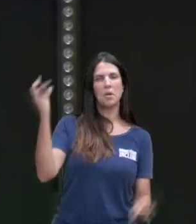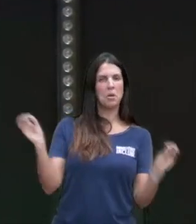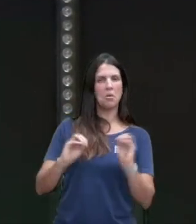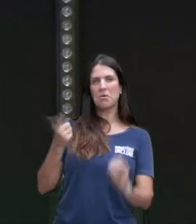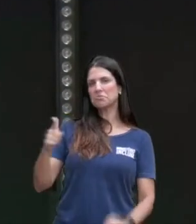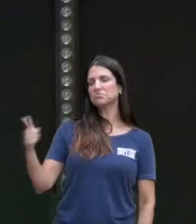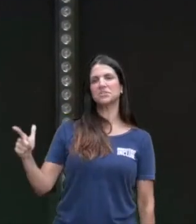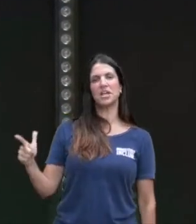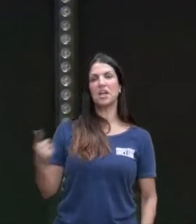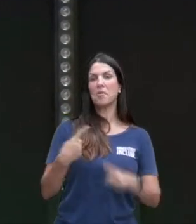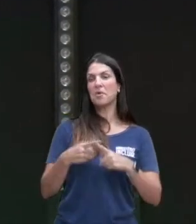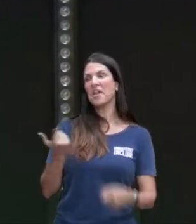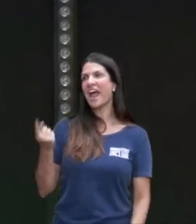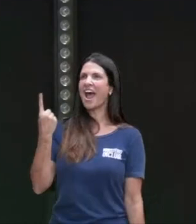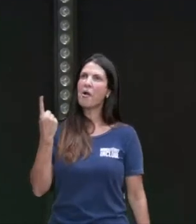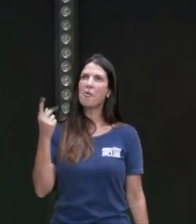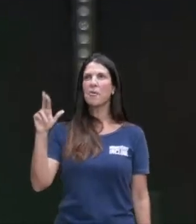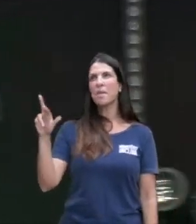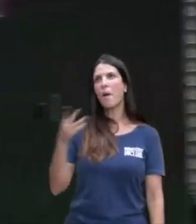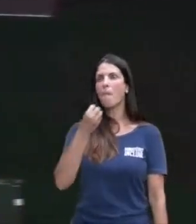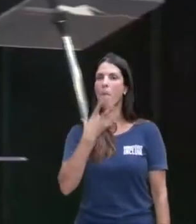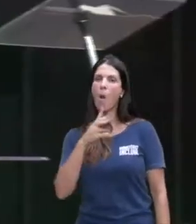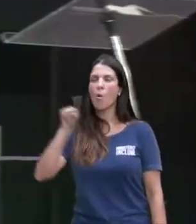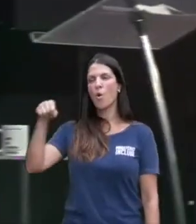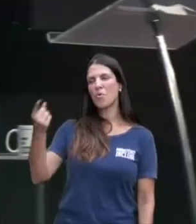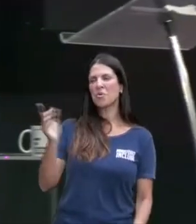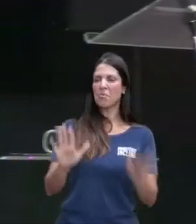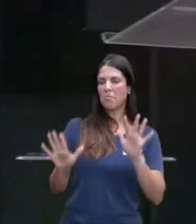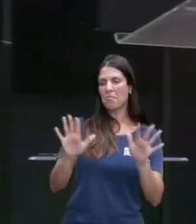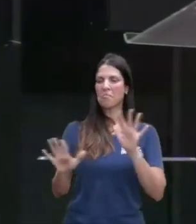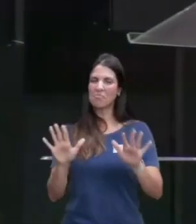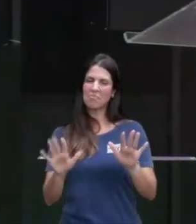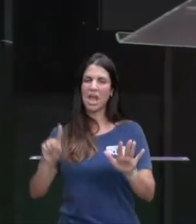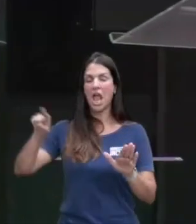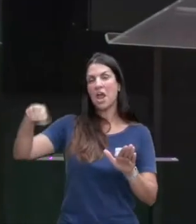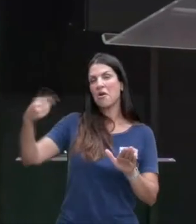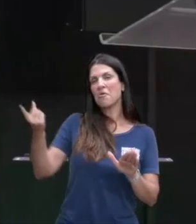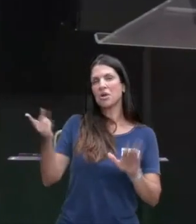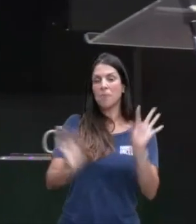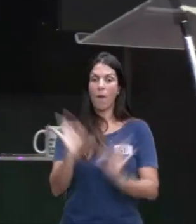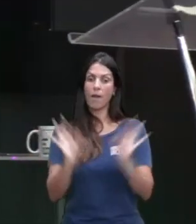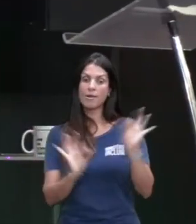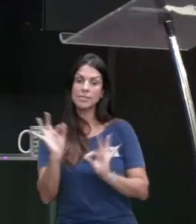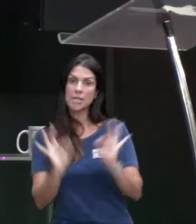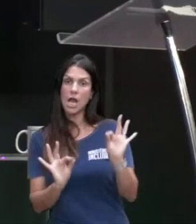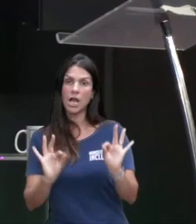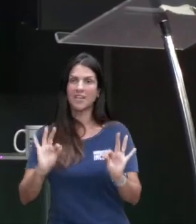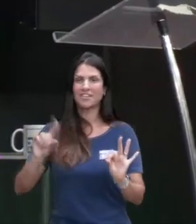é porque um irmão é bom outro não é bom em determinada coisa não é mais organizado a outra mais relaxado